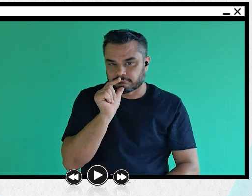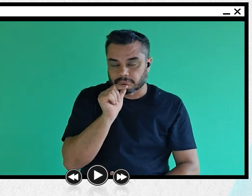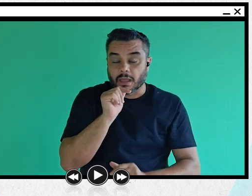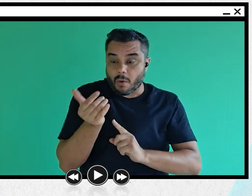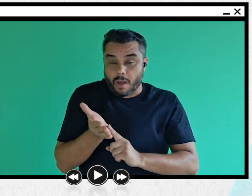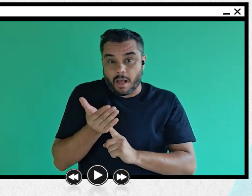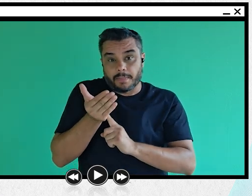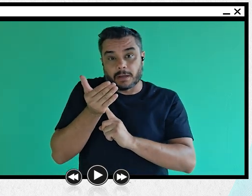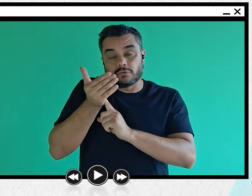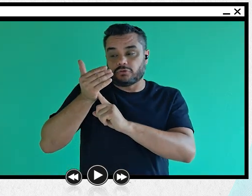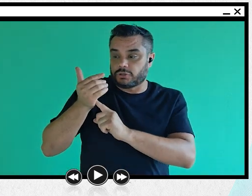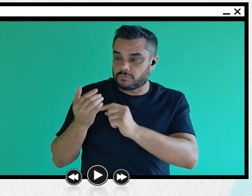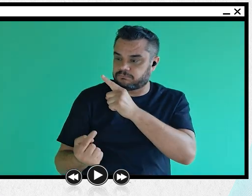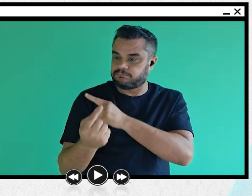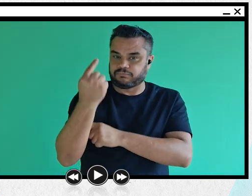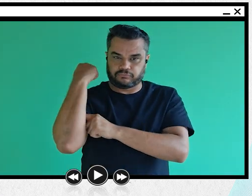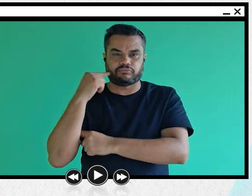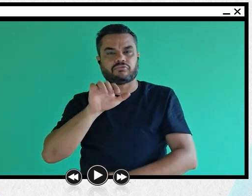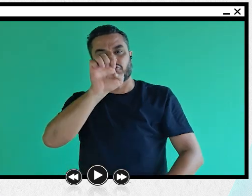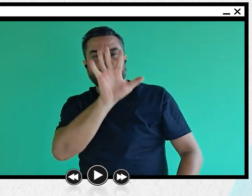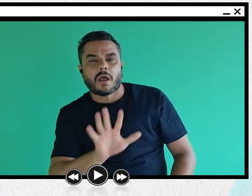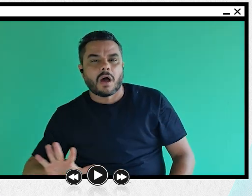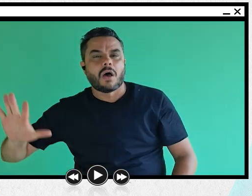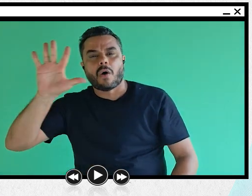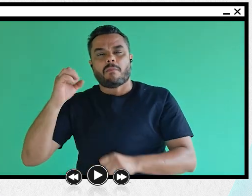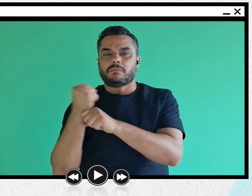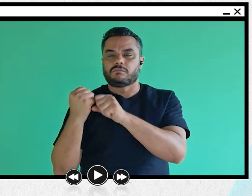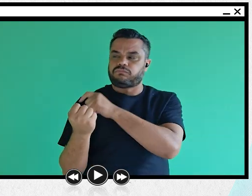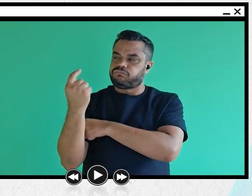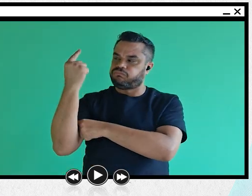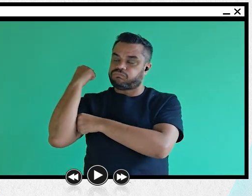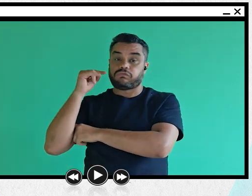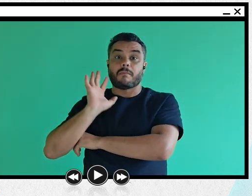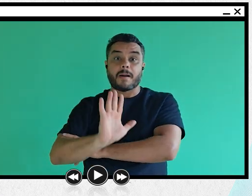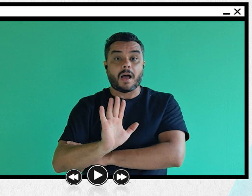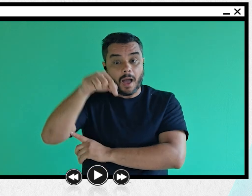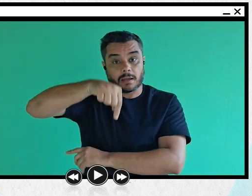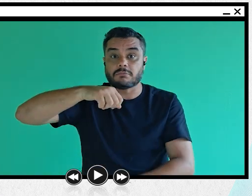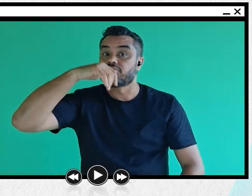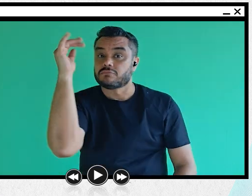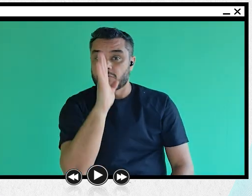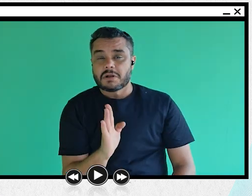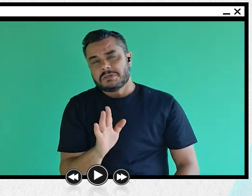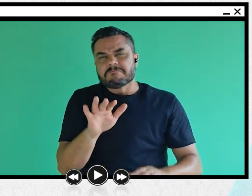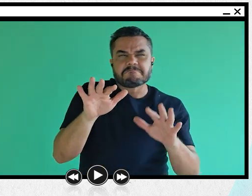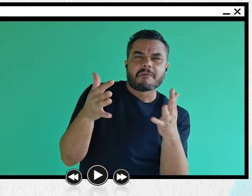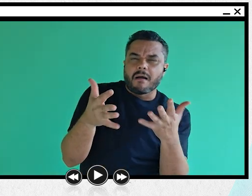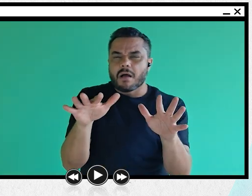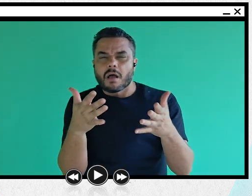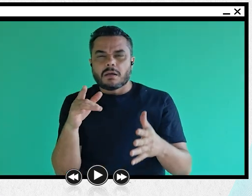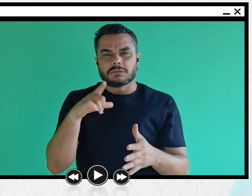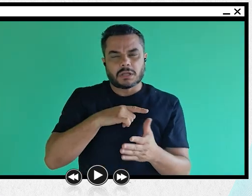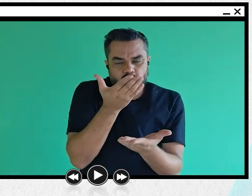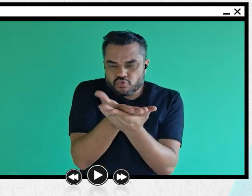uma tecnologia que foi desenvolvida lá na Europa, já tem mais de um século, mas aqui no Brasil ela não faz tanto tempo que chegou, não. Aqui no